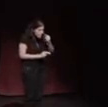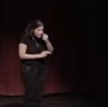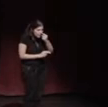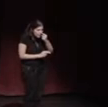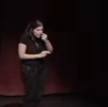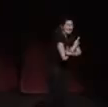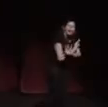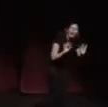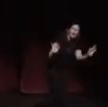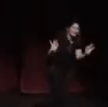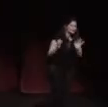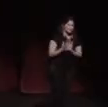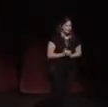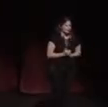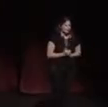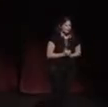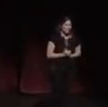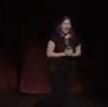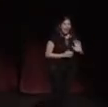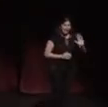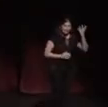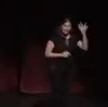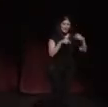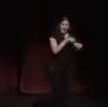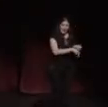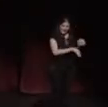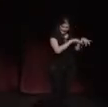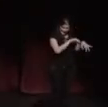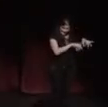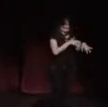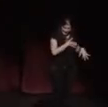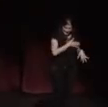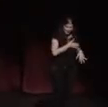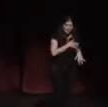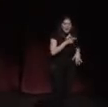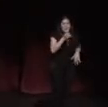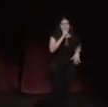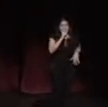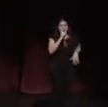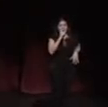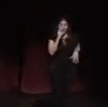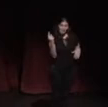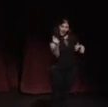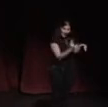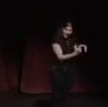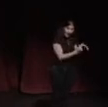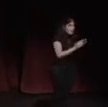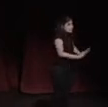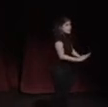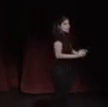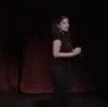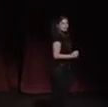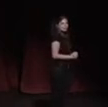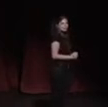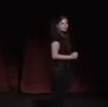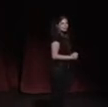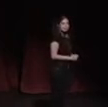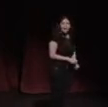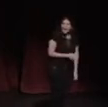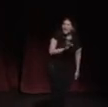escutando as crianças. Eu vivi uma situação lá no meu ateliê que os pais iam levar as crianças e não iam embora. O Fernando